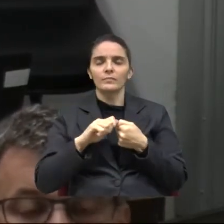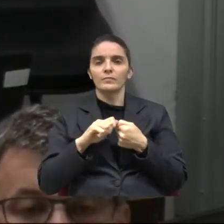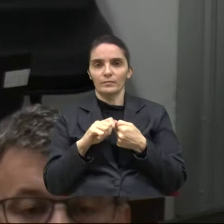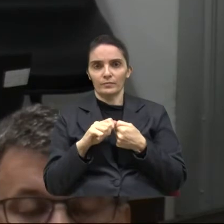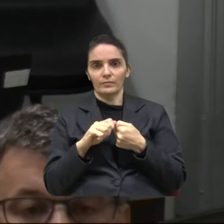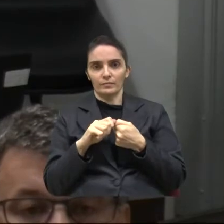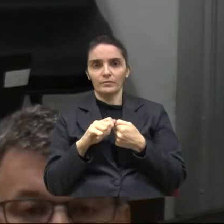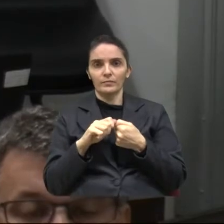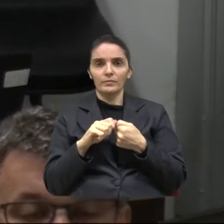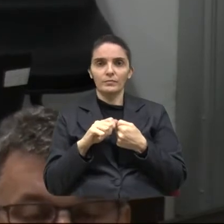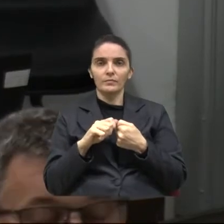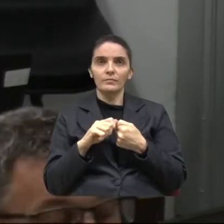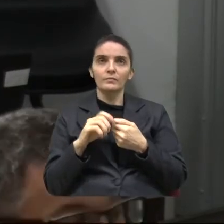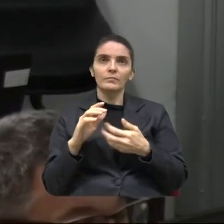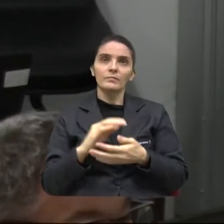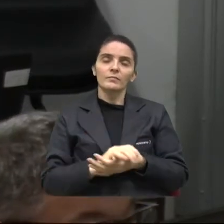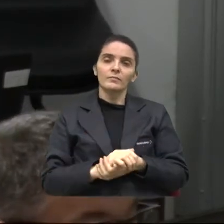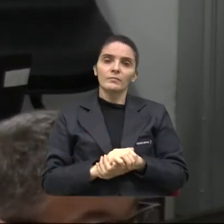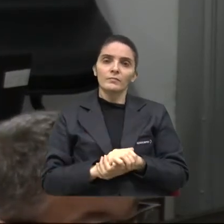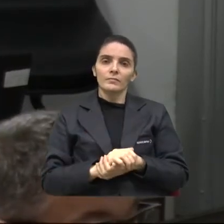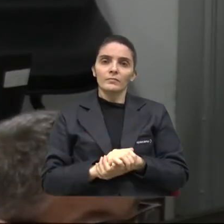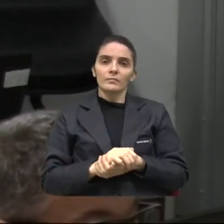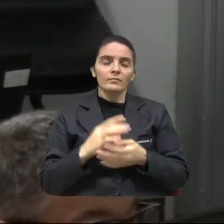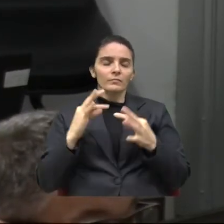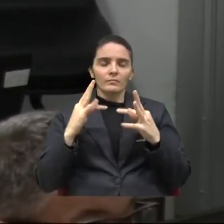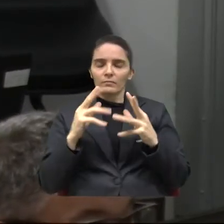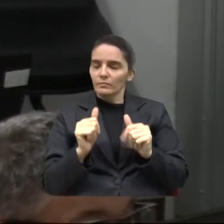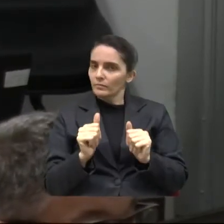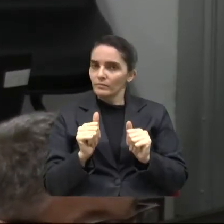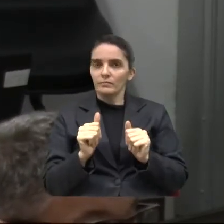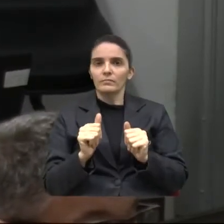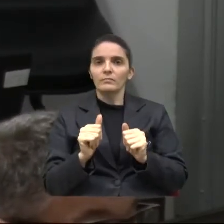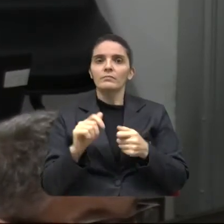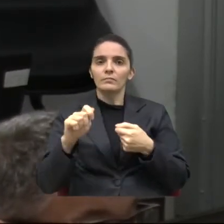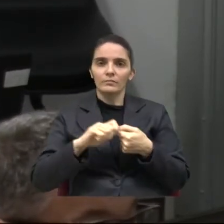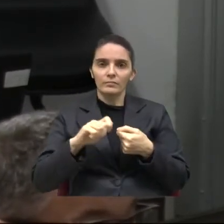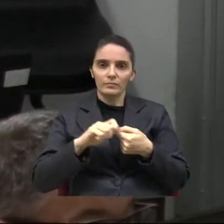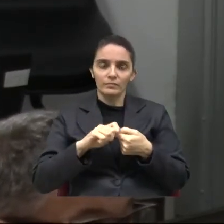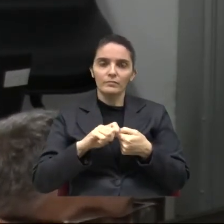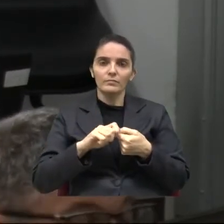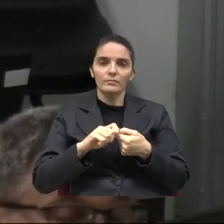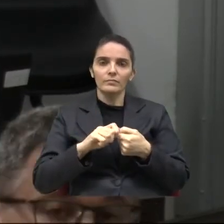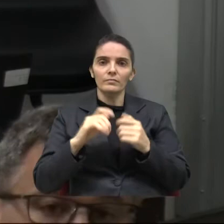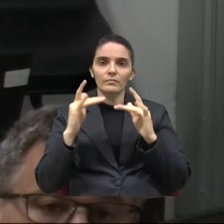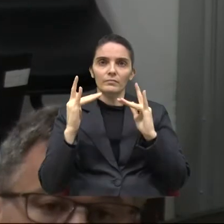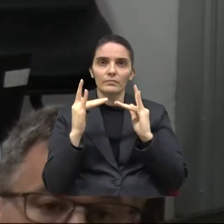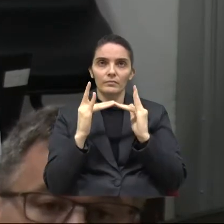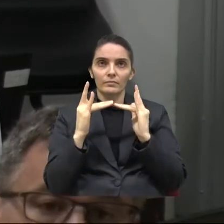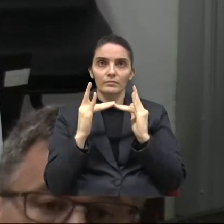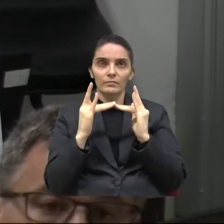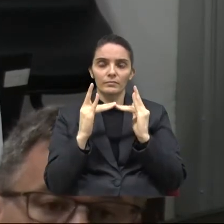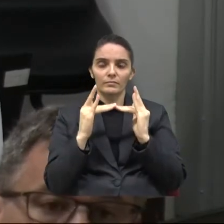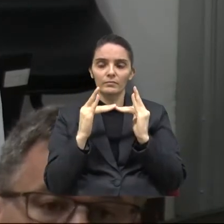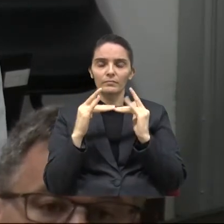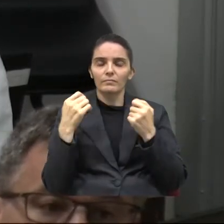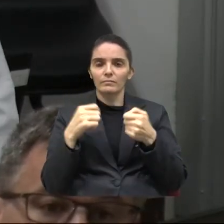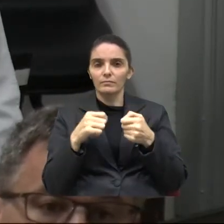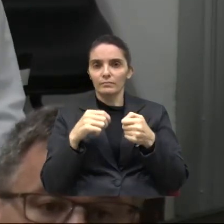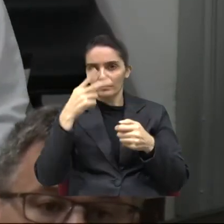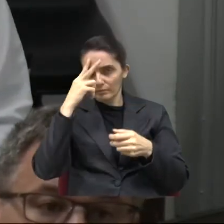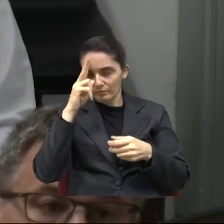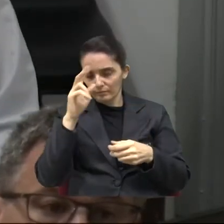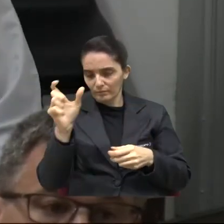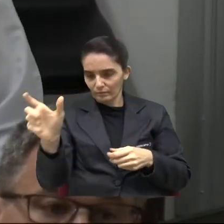que ele deixou, né, Israel? Pelo legado que ele deixou. Eu ouvi isso de você lá no velório. Ele merece ser lembrado.